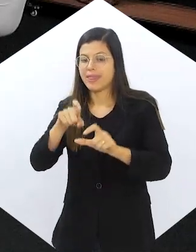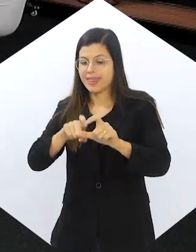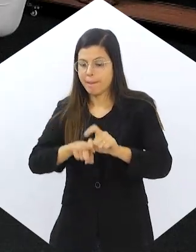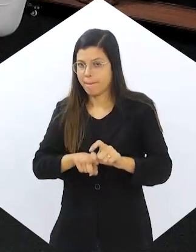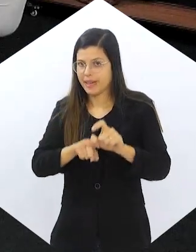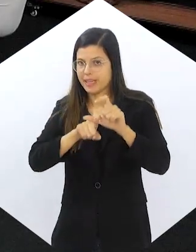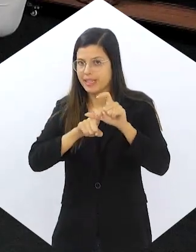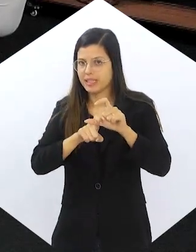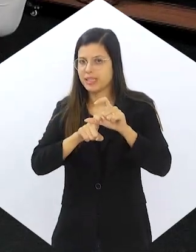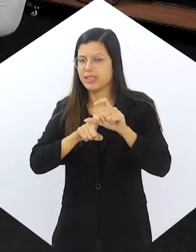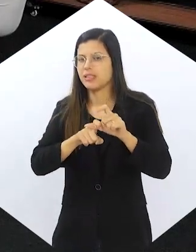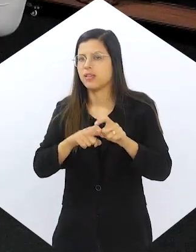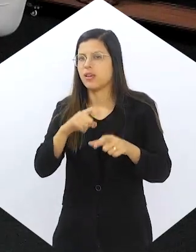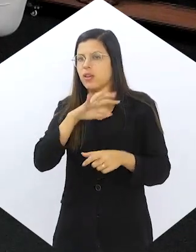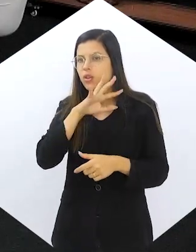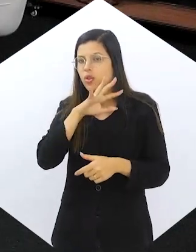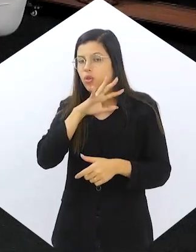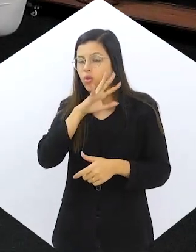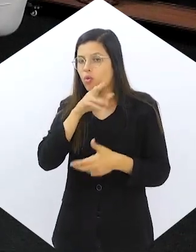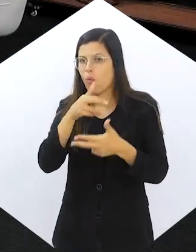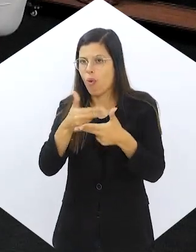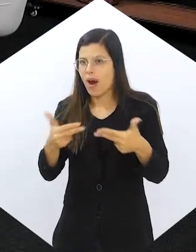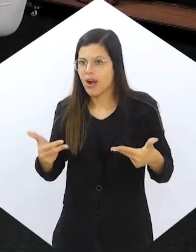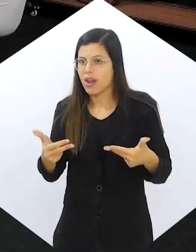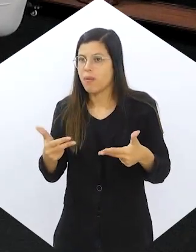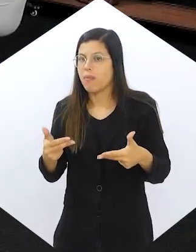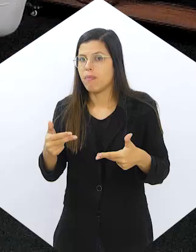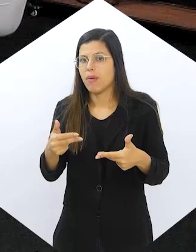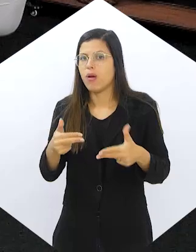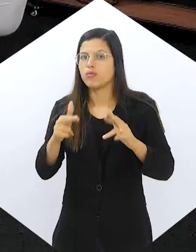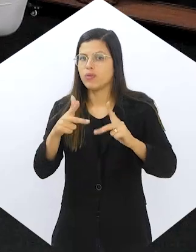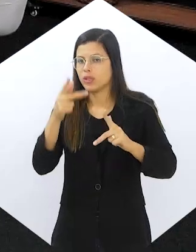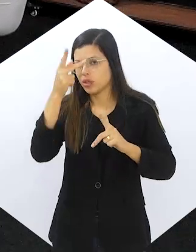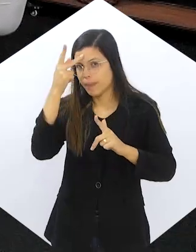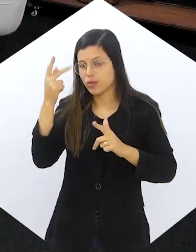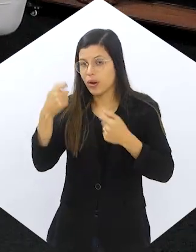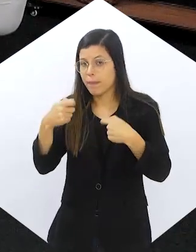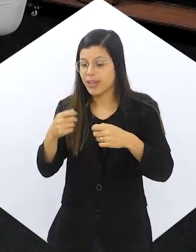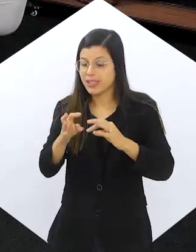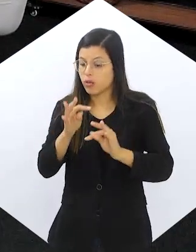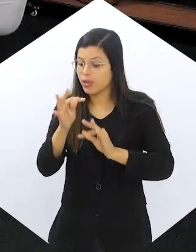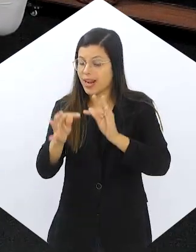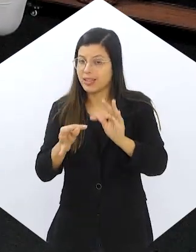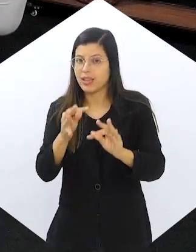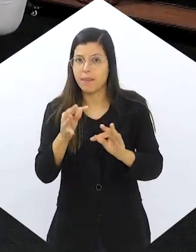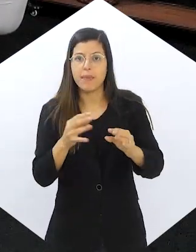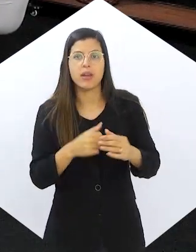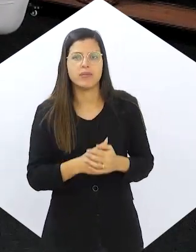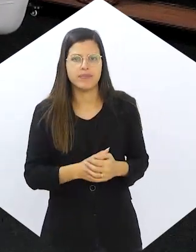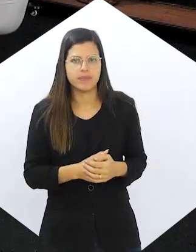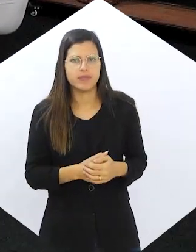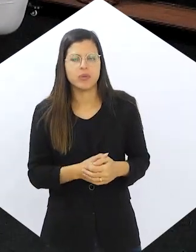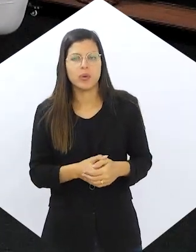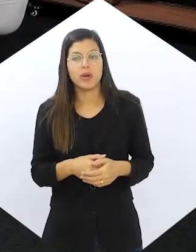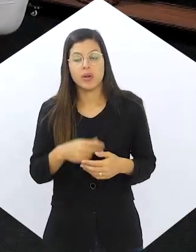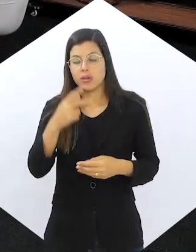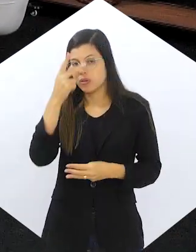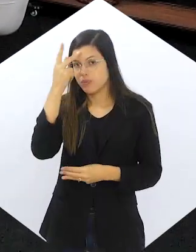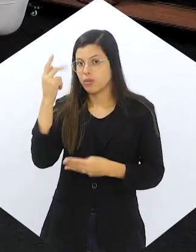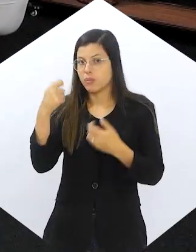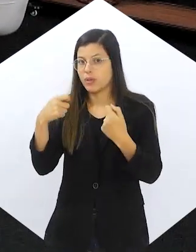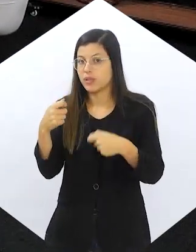do animal ou ela precisar de um tratamento. É isso que eu queria que você fizesse a diferença pra gente. As pessoas precisam entender que é um tratamento